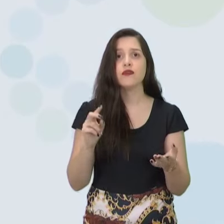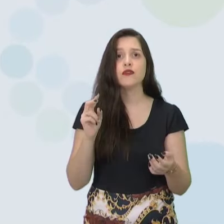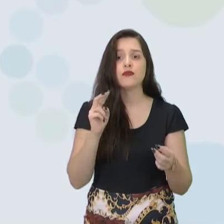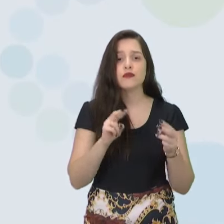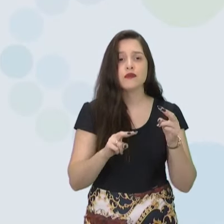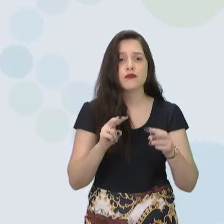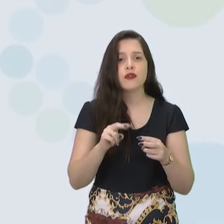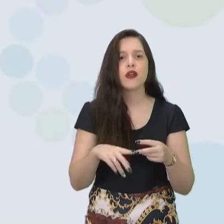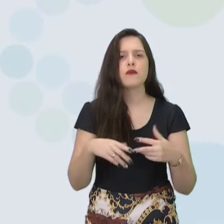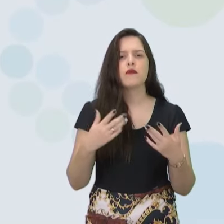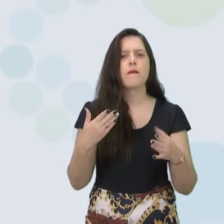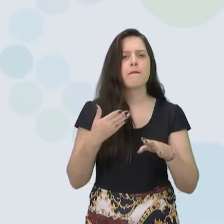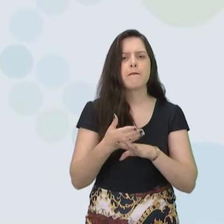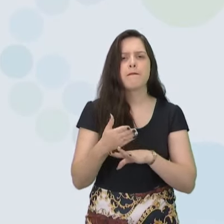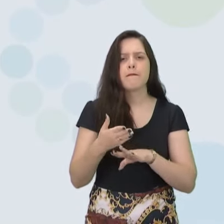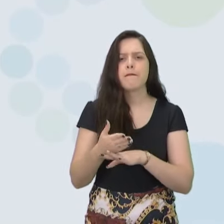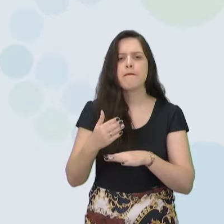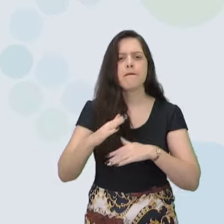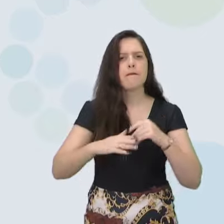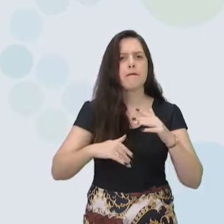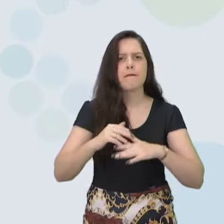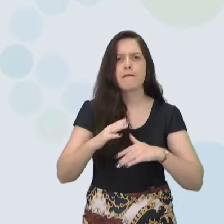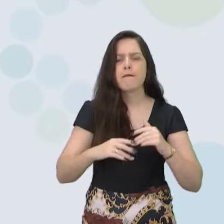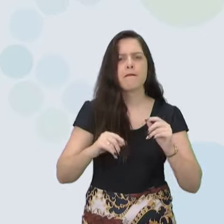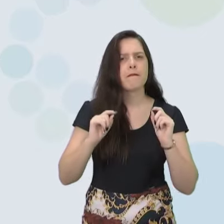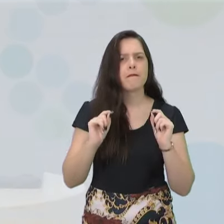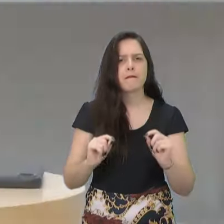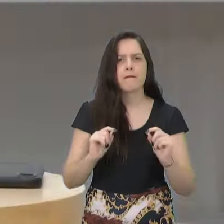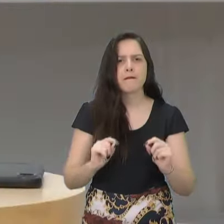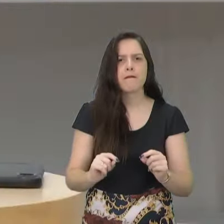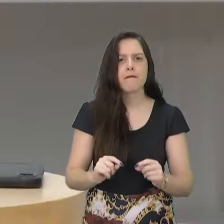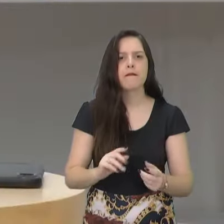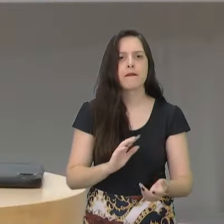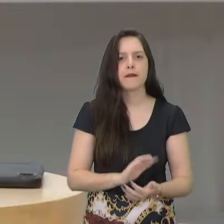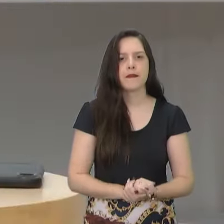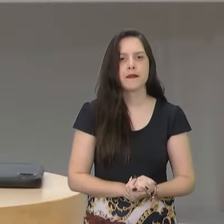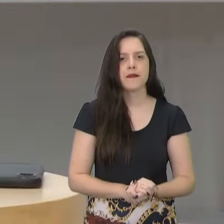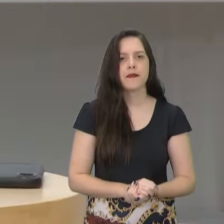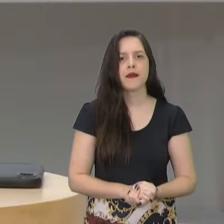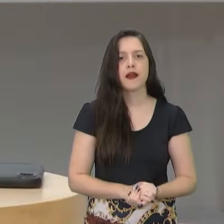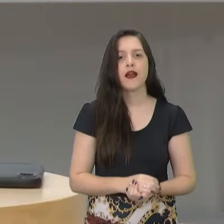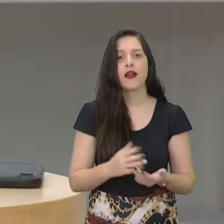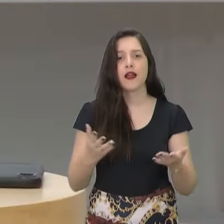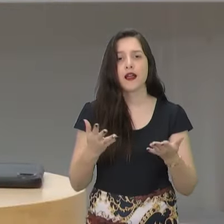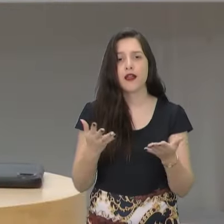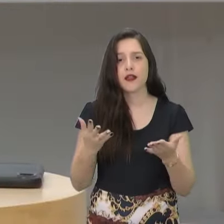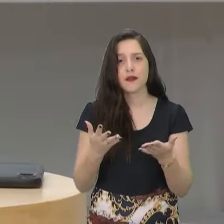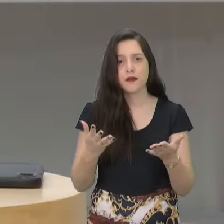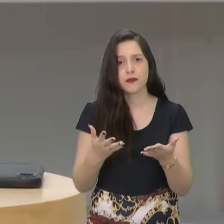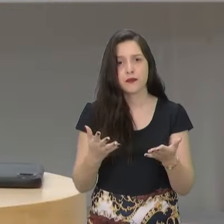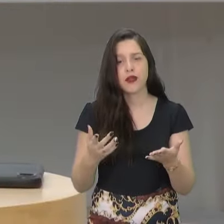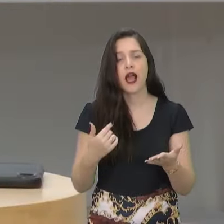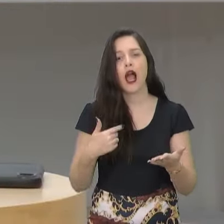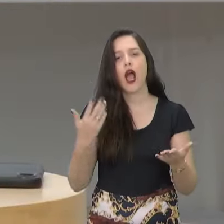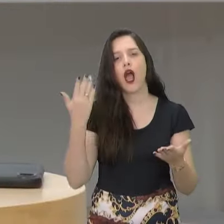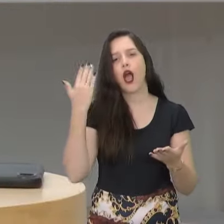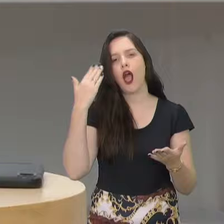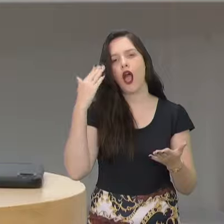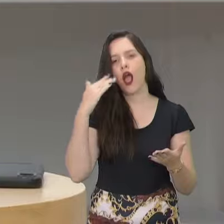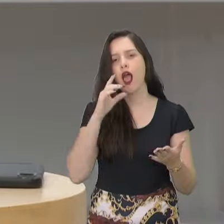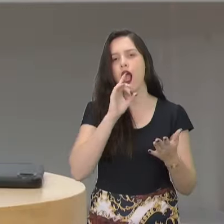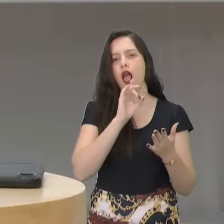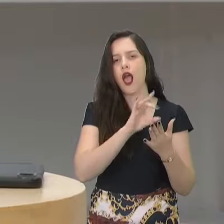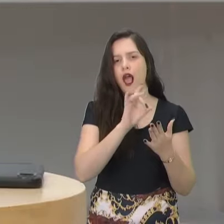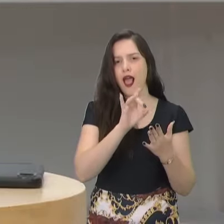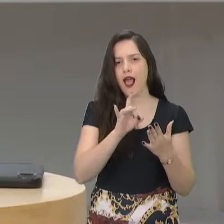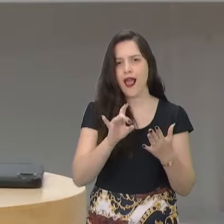praticar um pouquinho, certo? Agora que a gente entendeu, volta um pouquinho aqui para a câmera para mim, produção. Agora que a gente entendeu que cada